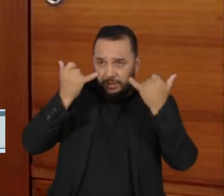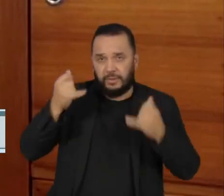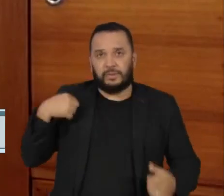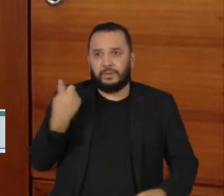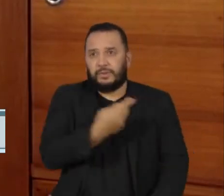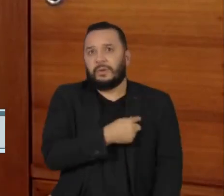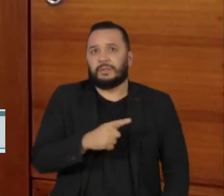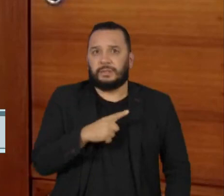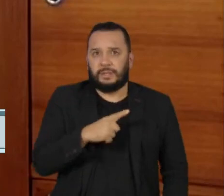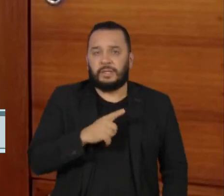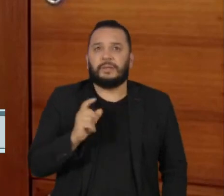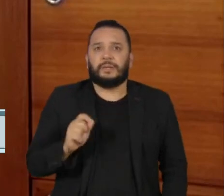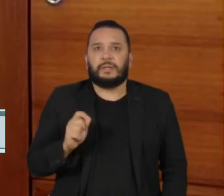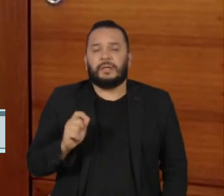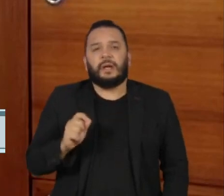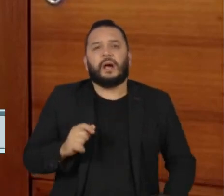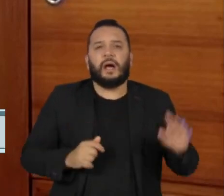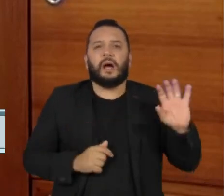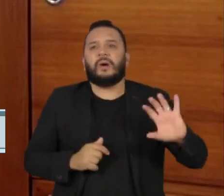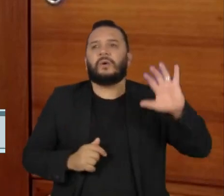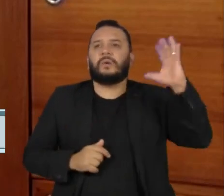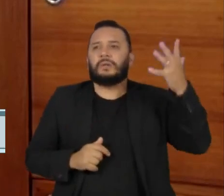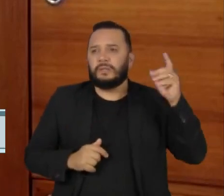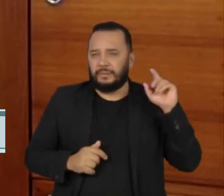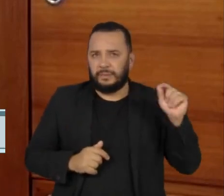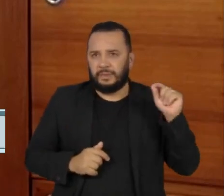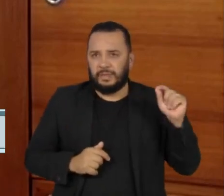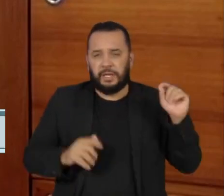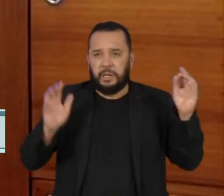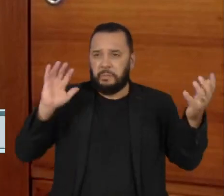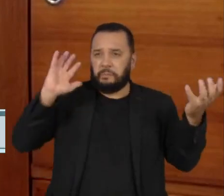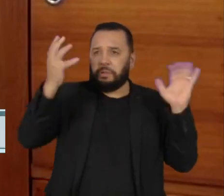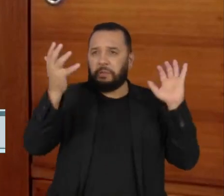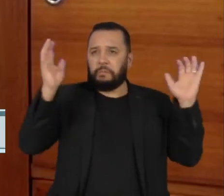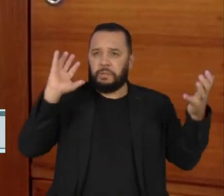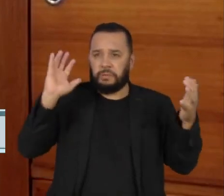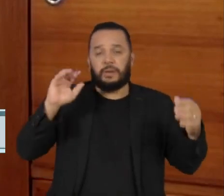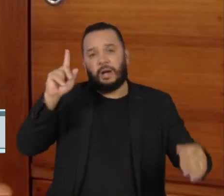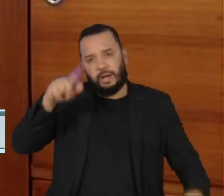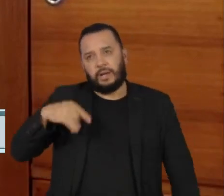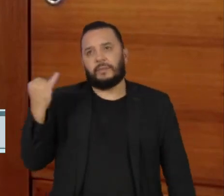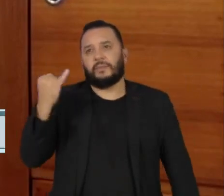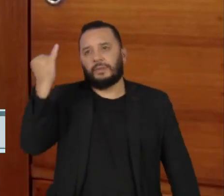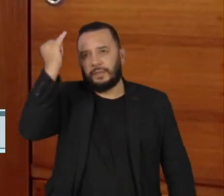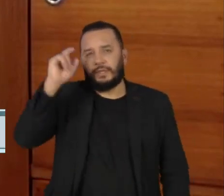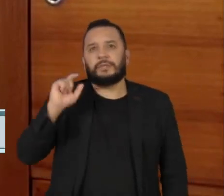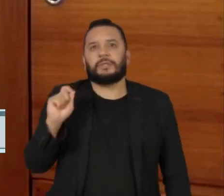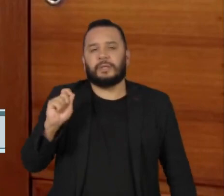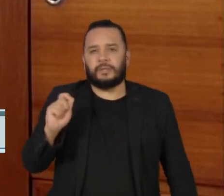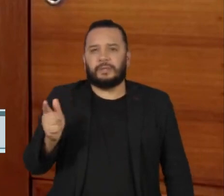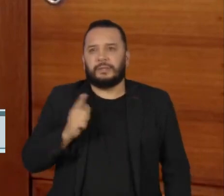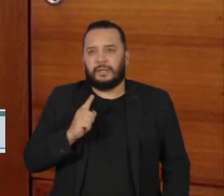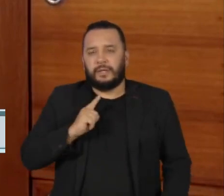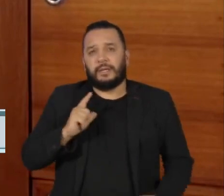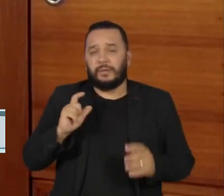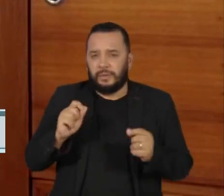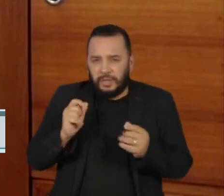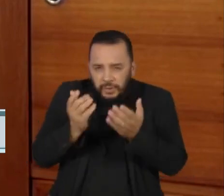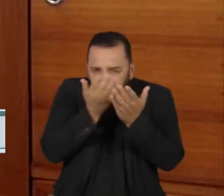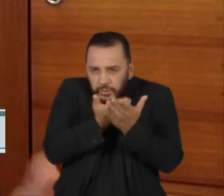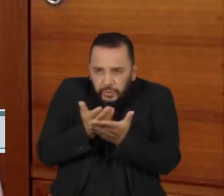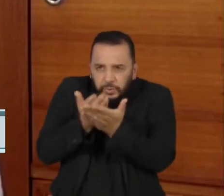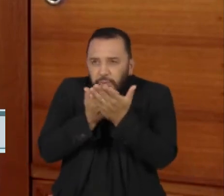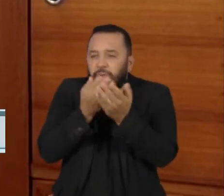tem, que da ocorrência de um potencial evento extremo, né, é fundamental que se tenha toda uma estrutura, né,